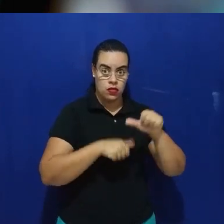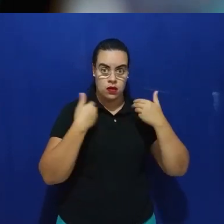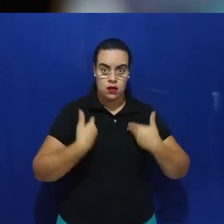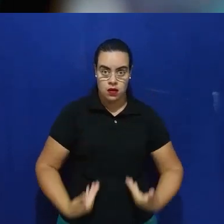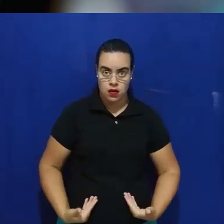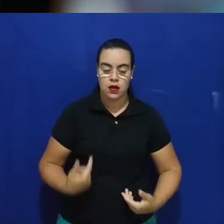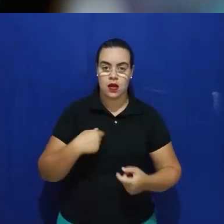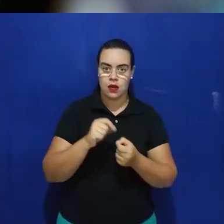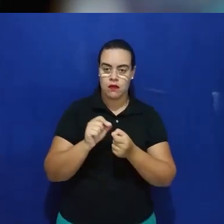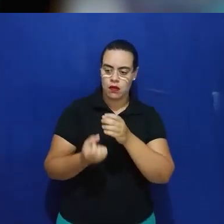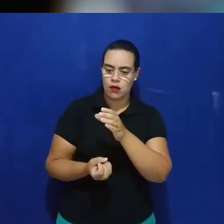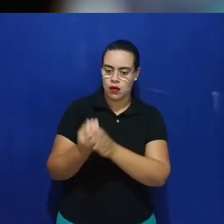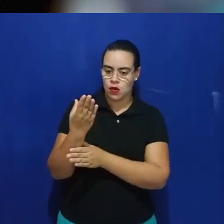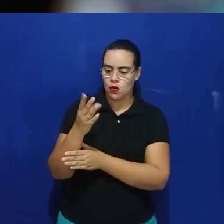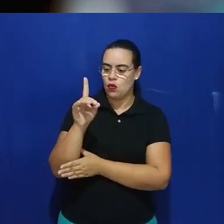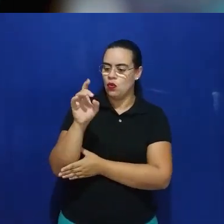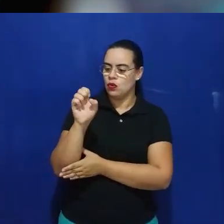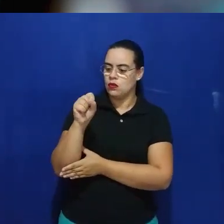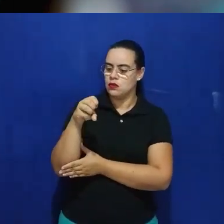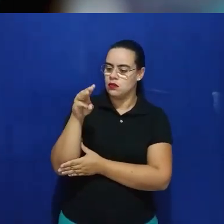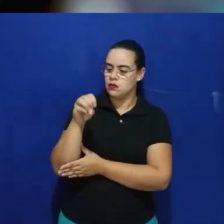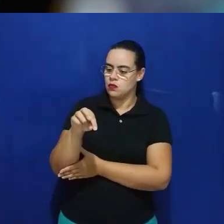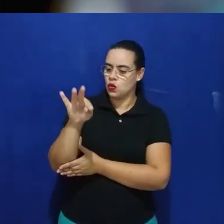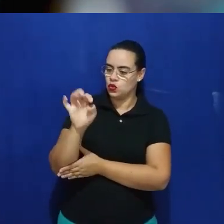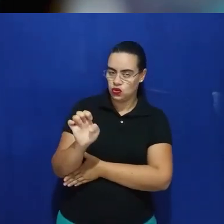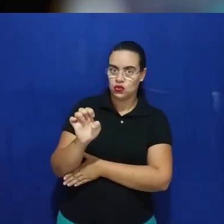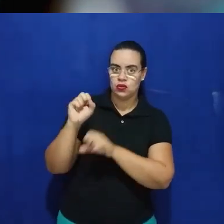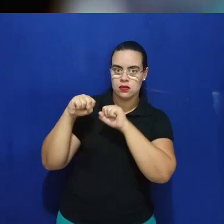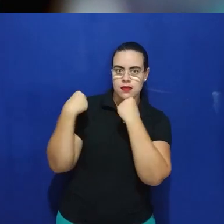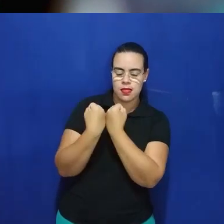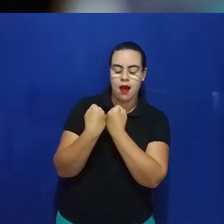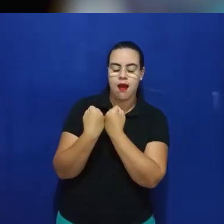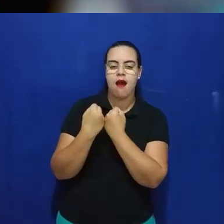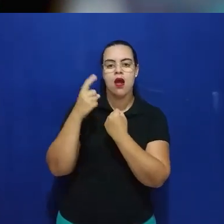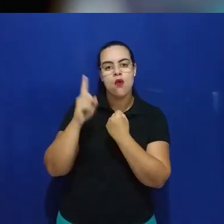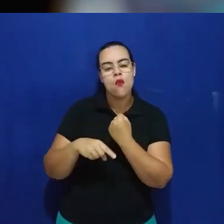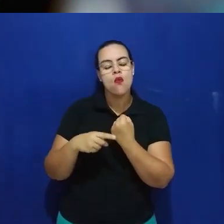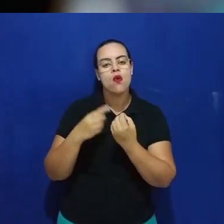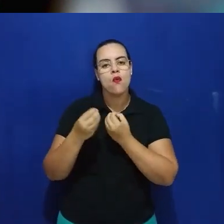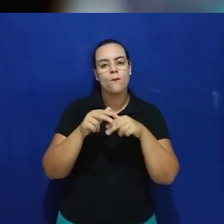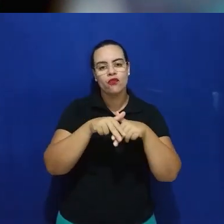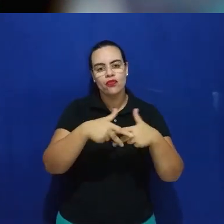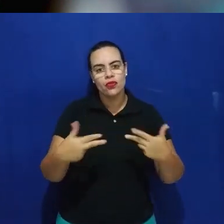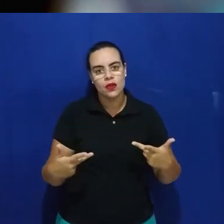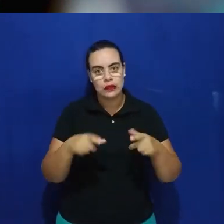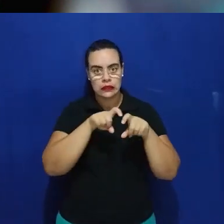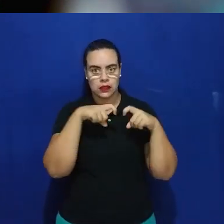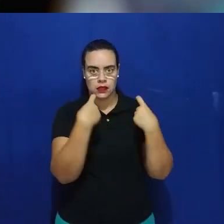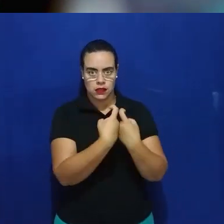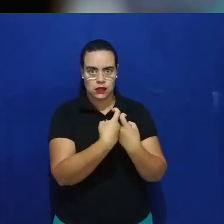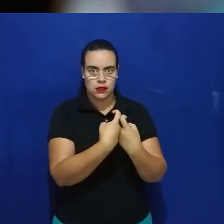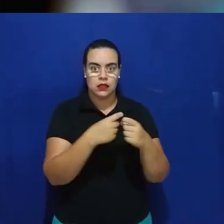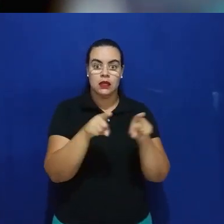criei e produzo o Desmonte Seminário, que é um evento sobre gênero e interseccionalidades, e o Abecedário Desmonte, uma atividade pedagógica